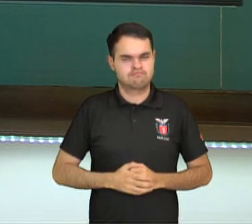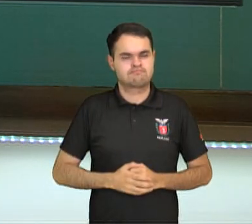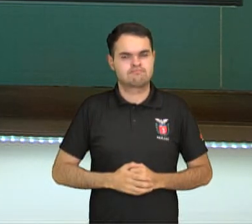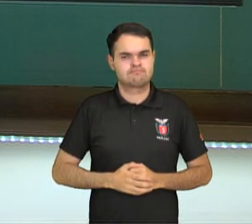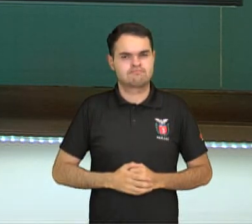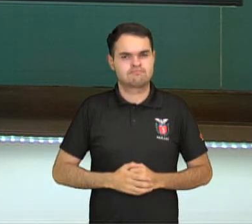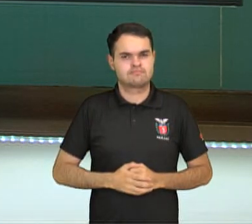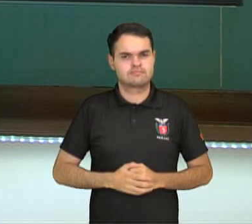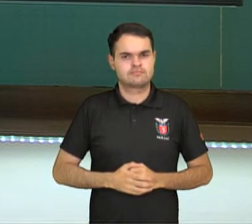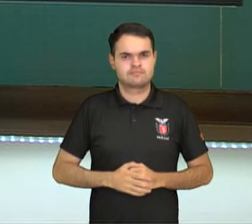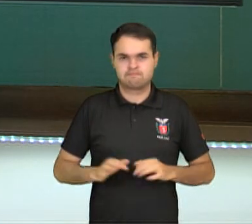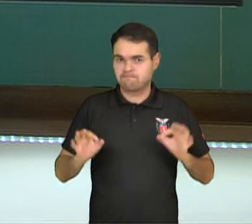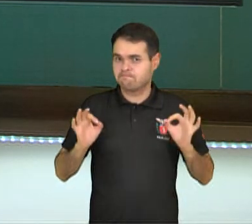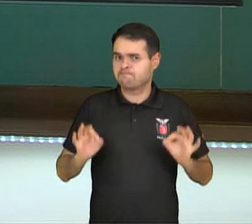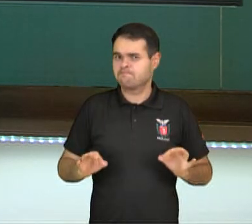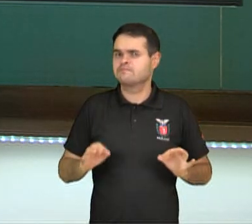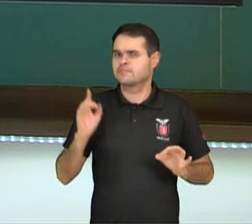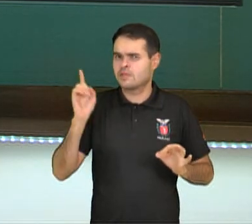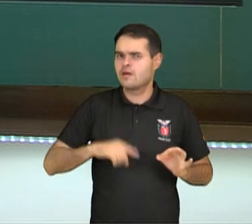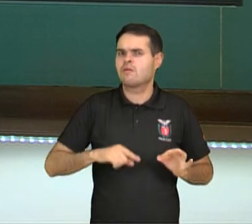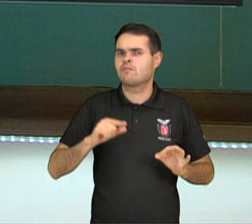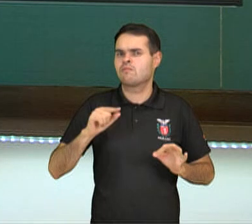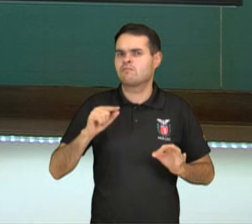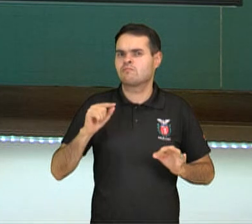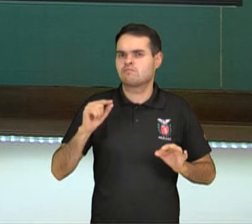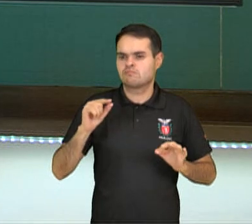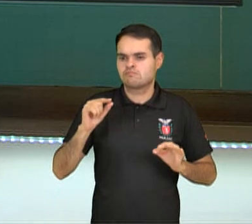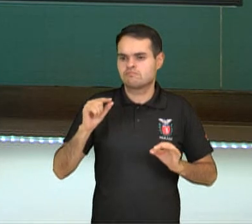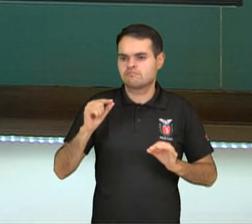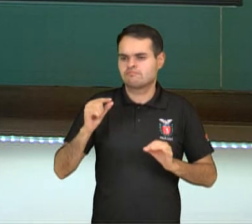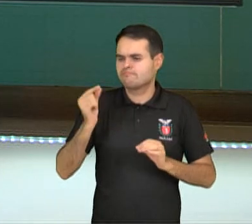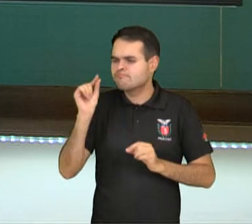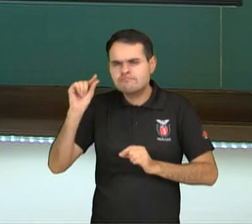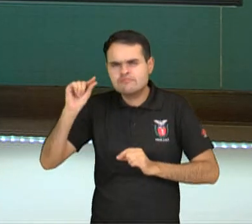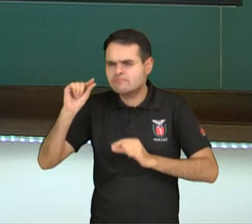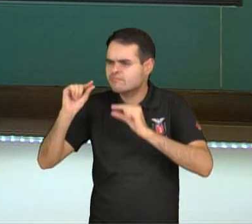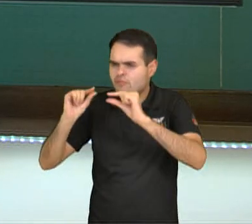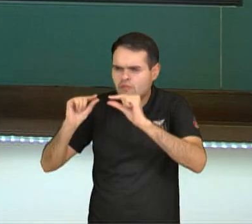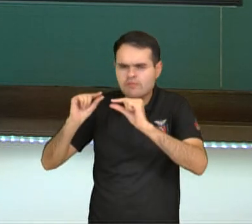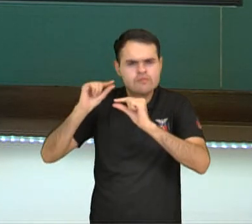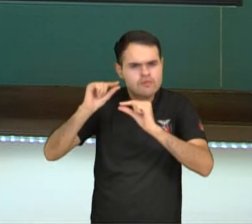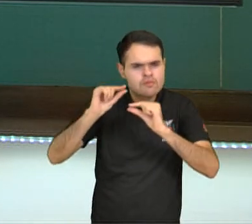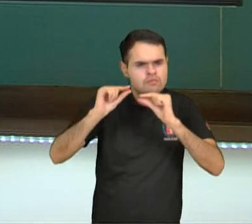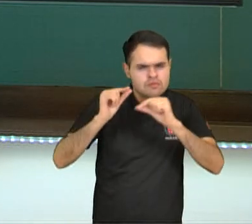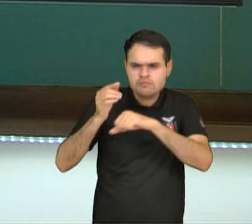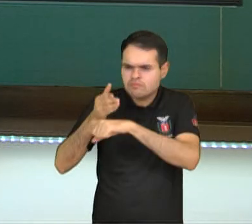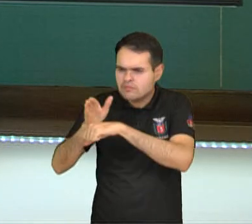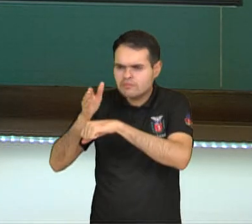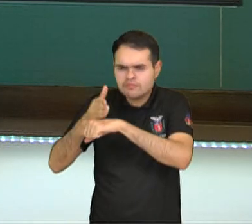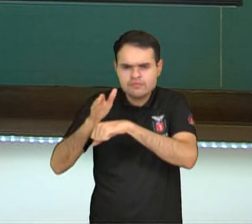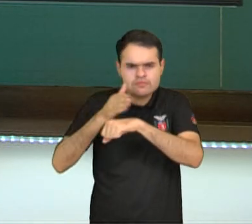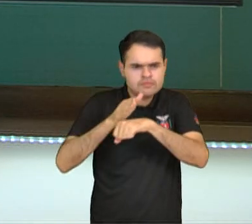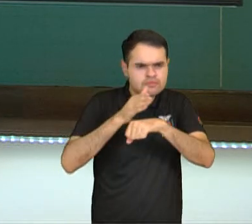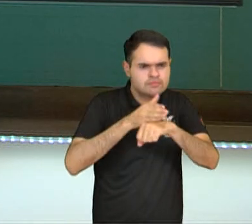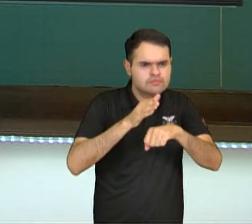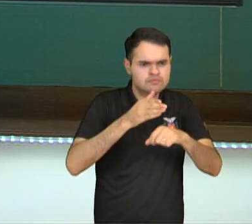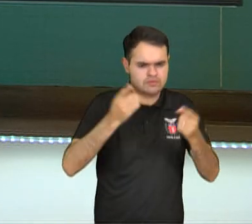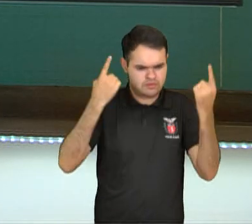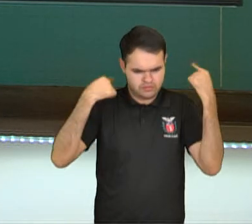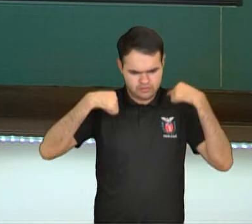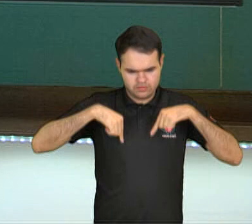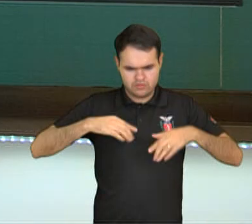tá? E com certeza com esses poucos exercícios você já vai começar a melhorar aí a tua